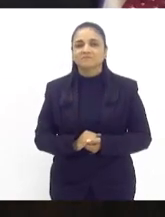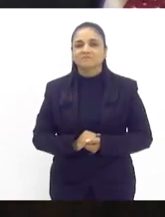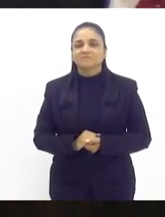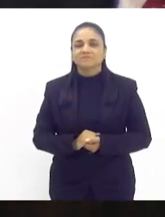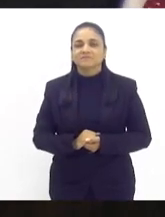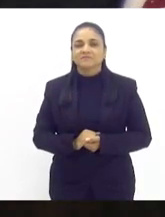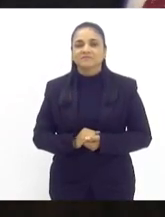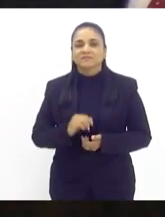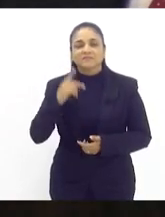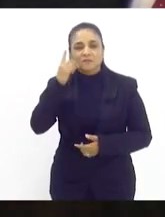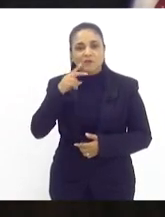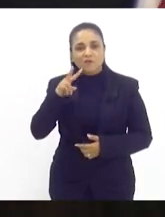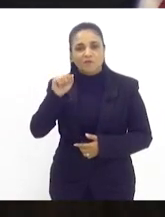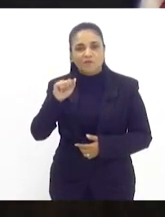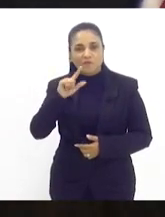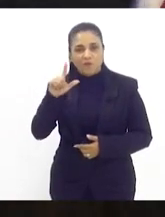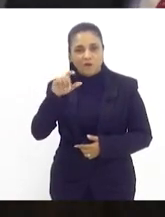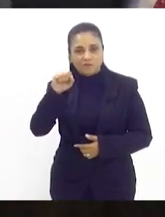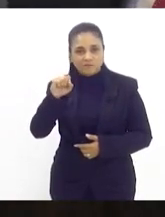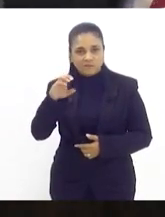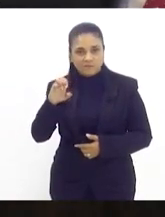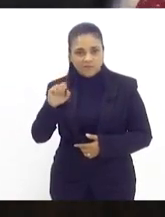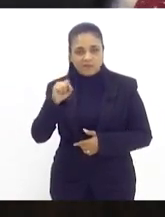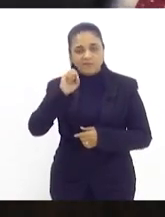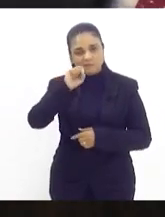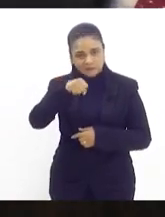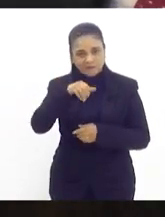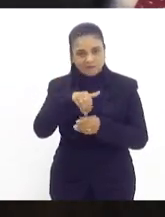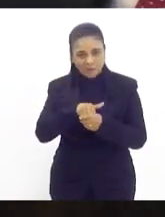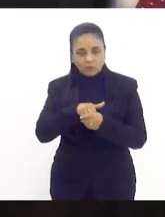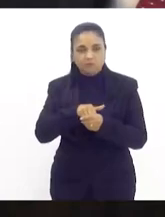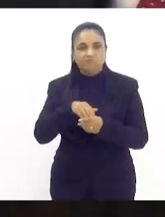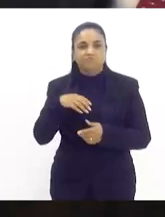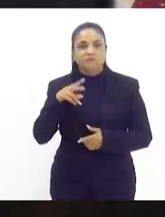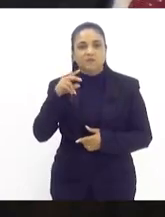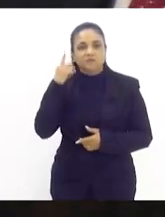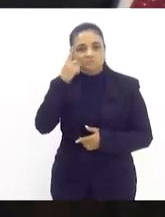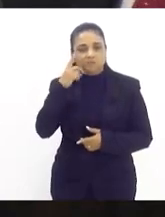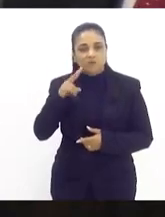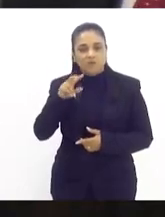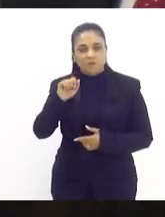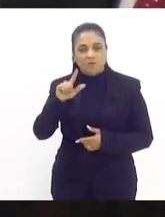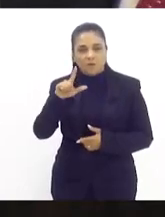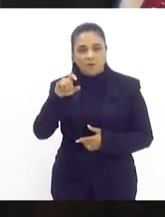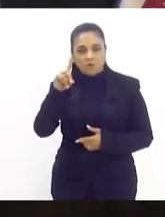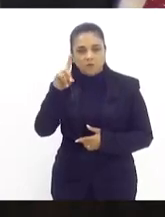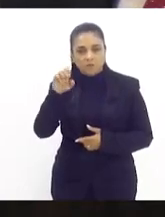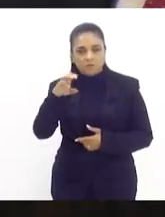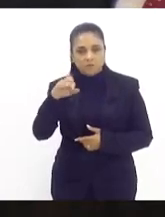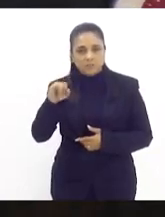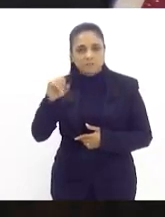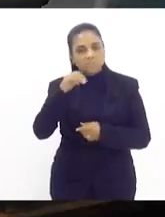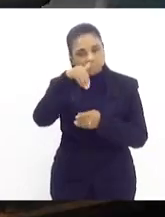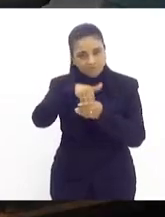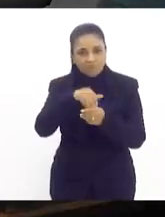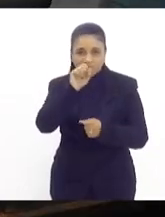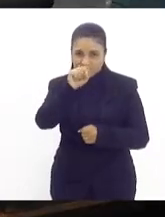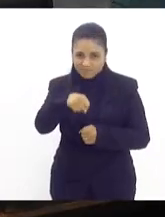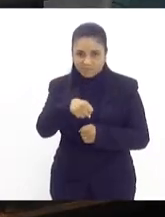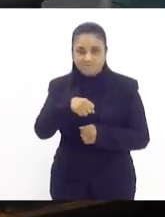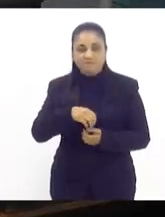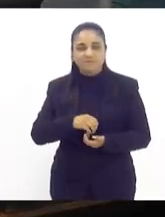Deputado Valdo Ceasa, consignou o voto sim. Deputado Valdeci da Saúde. Voto sim.